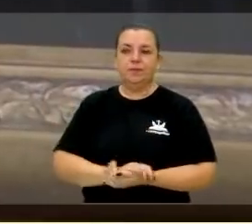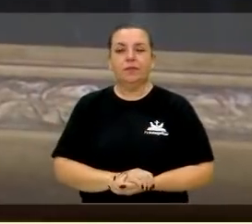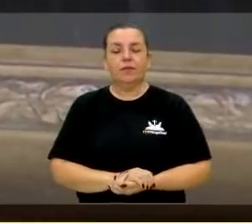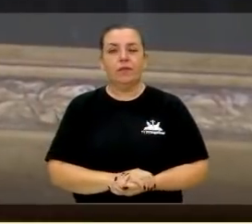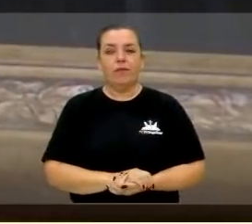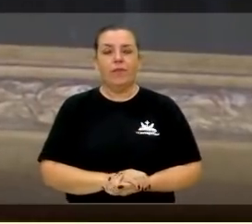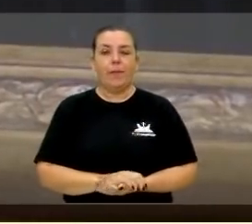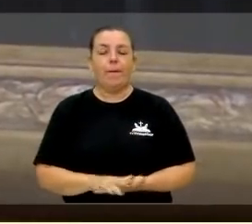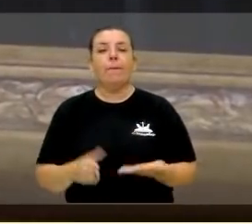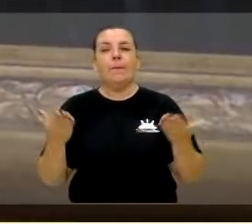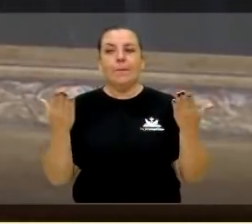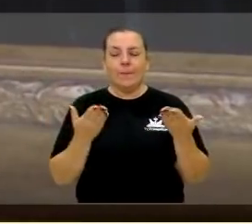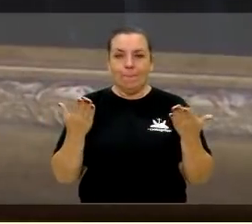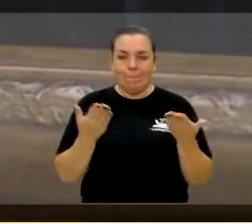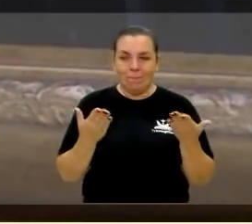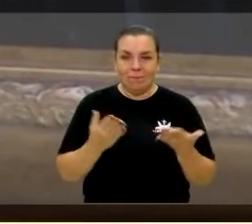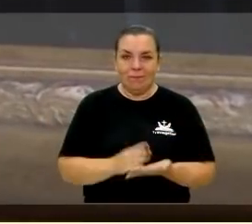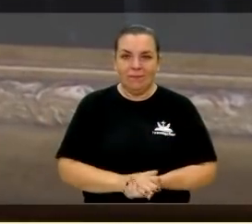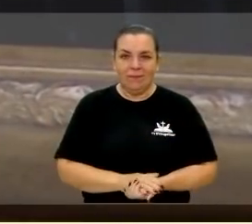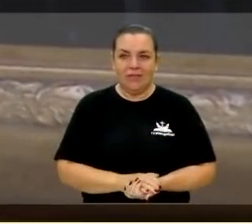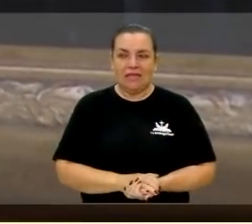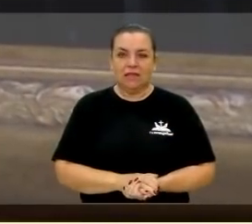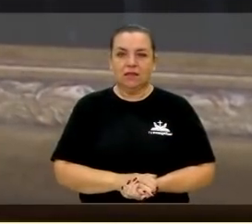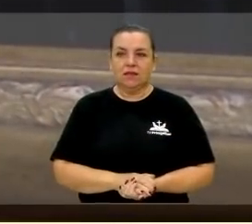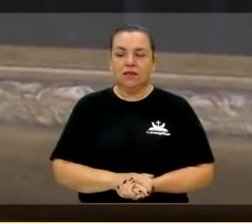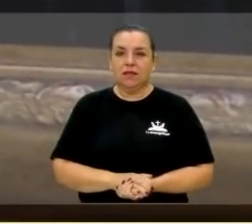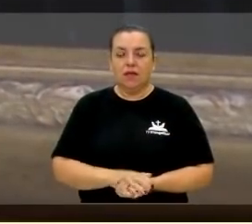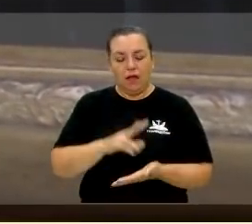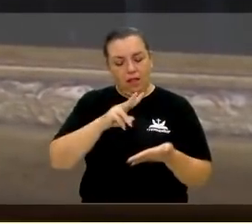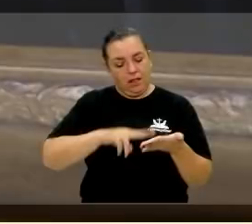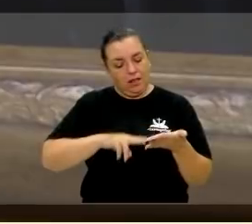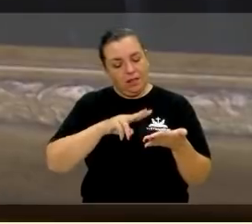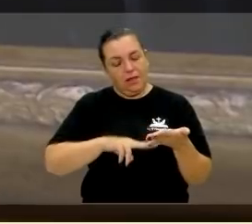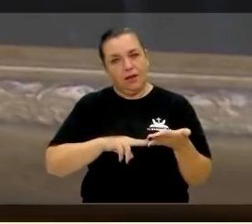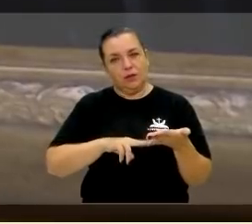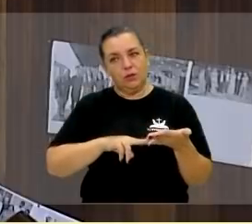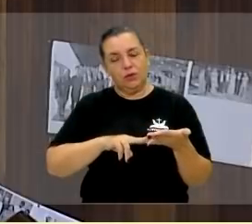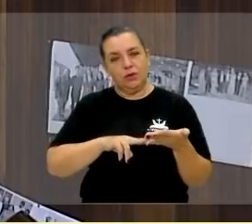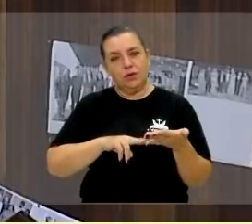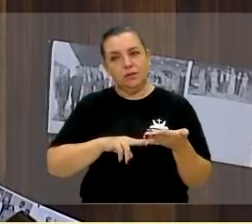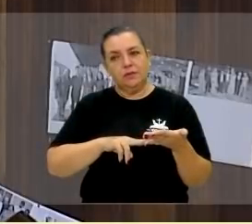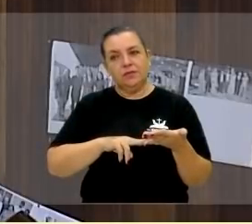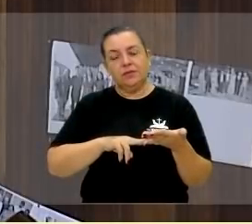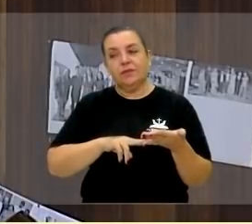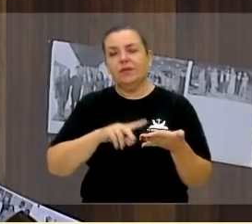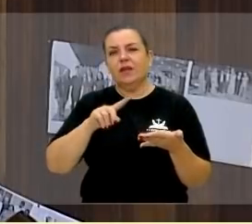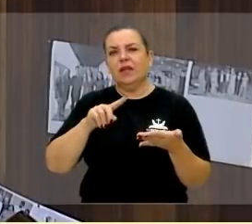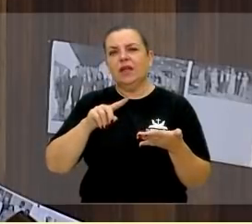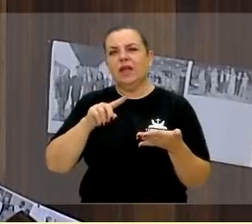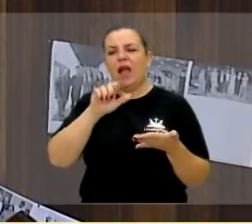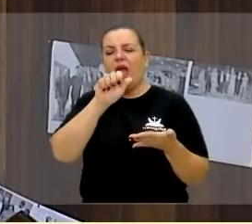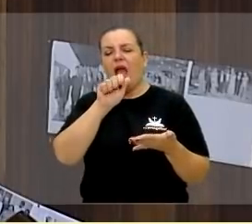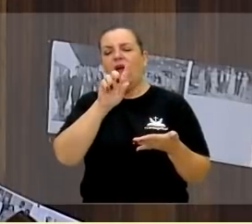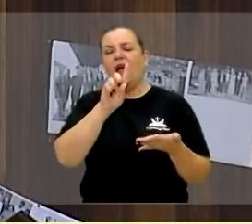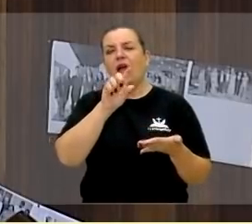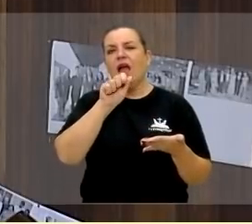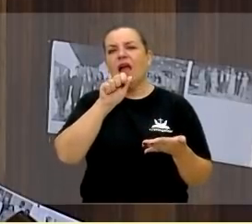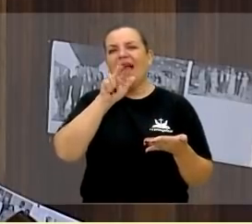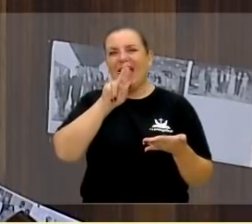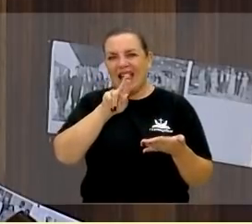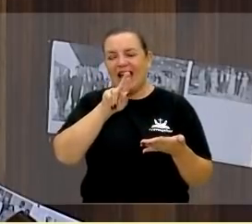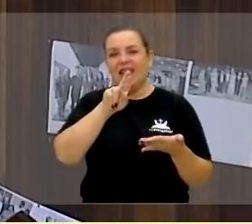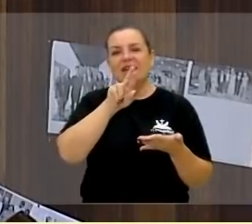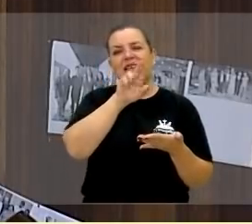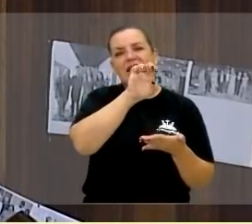E hoje, lendo a leitura de Agar e Ismael, nós